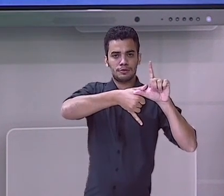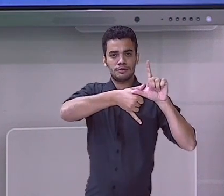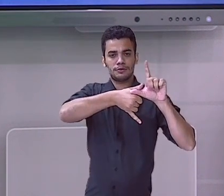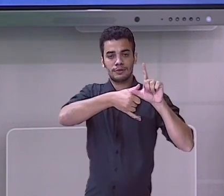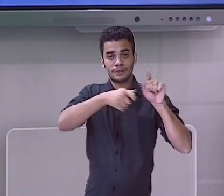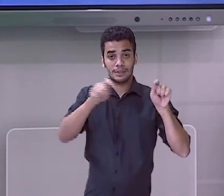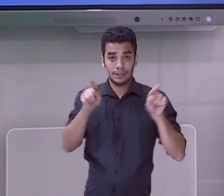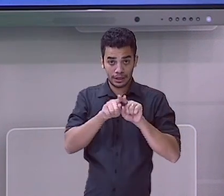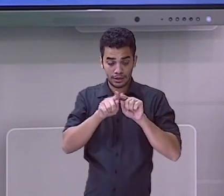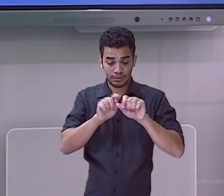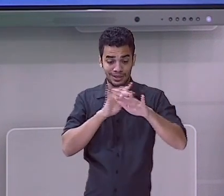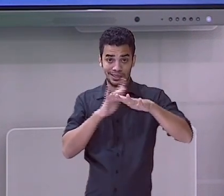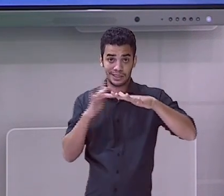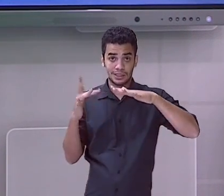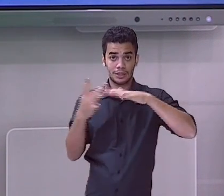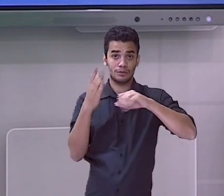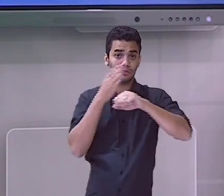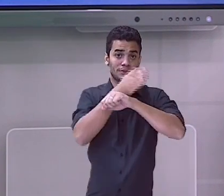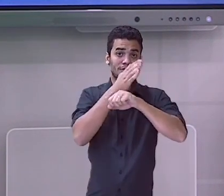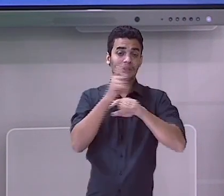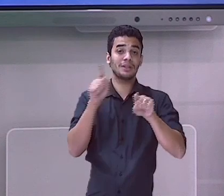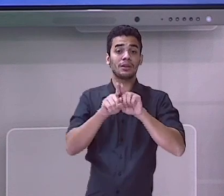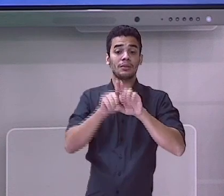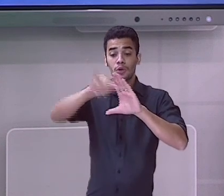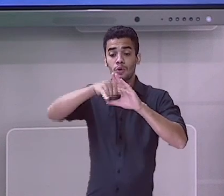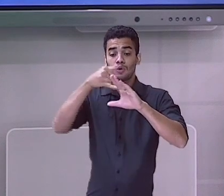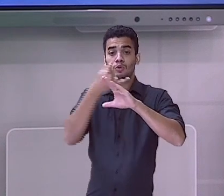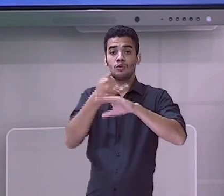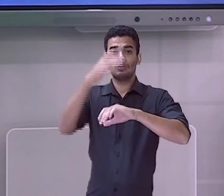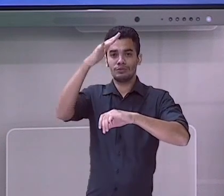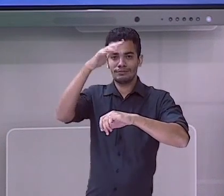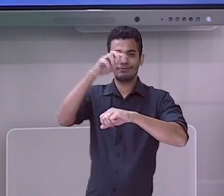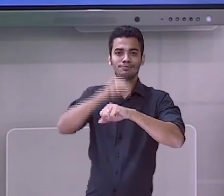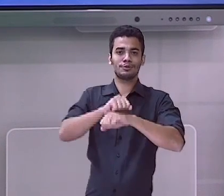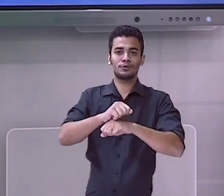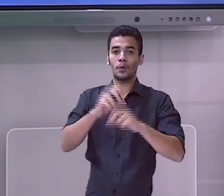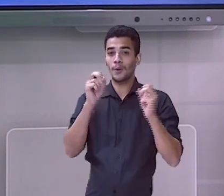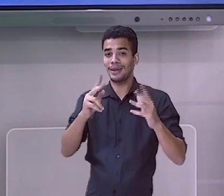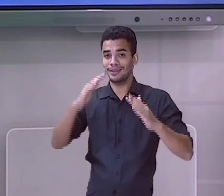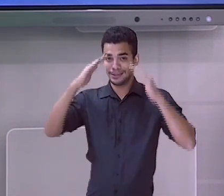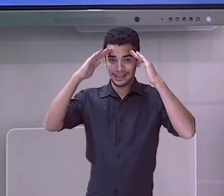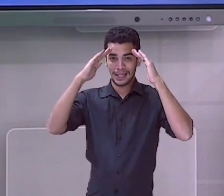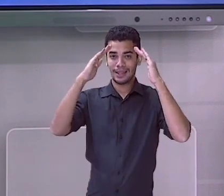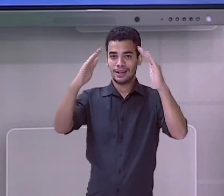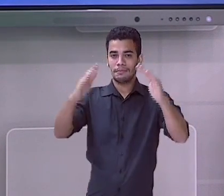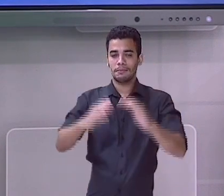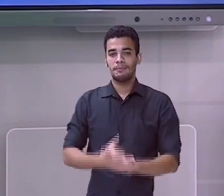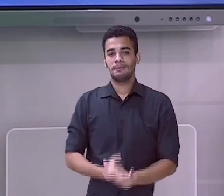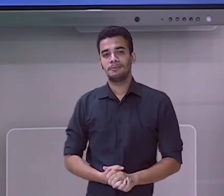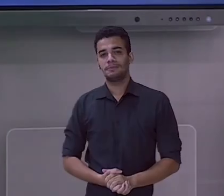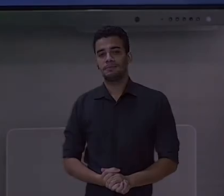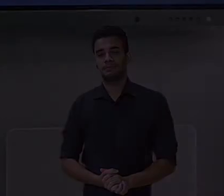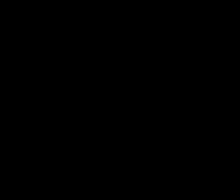Acessar as nossas redes sociais e se inscrever em nosso canal do YouTube SMED GV. Até a nossa próxima aula!